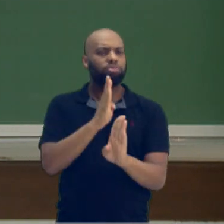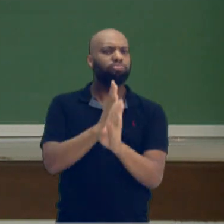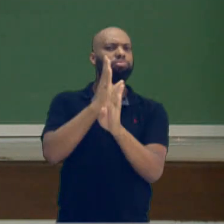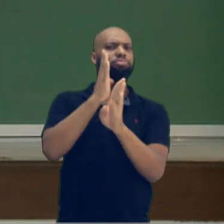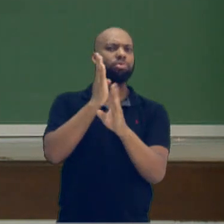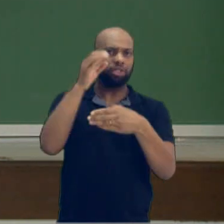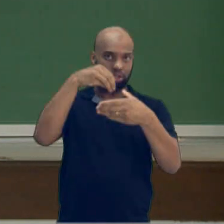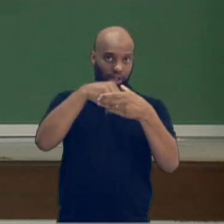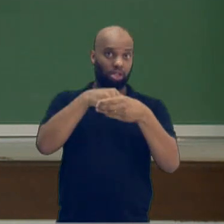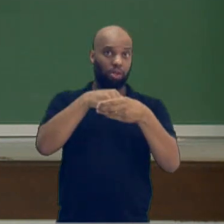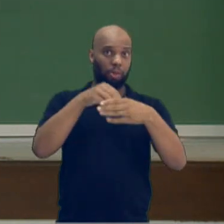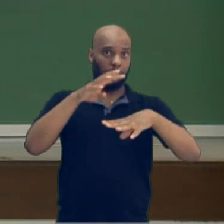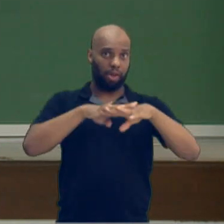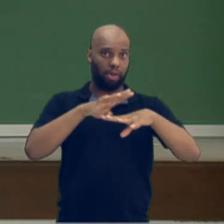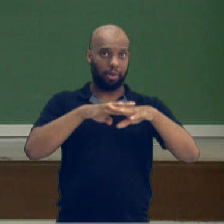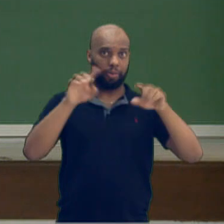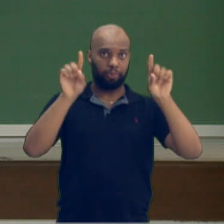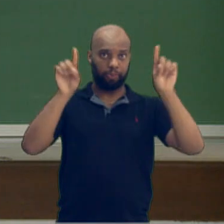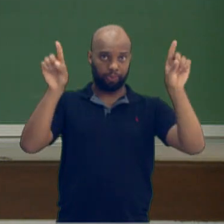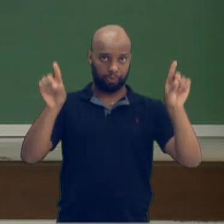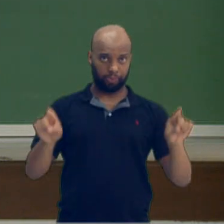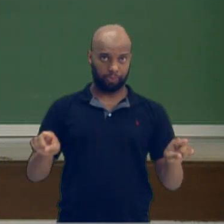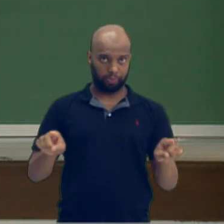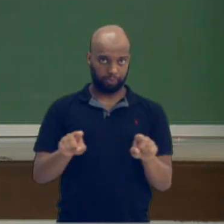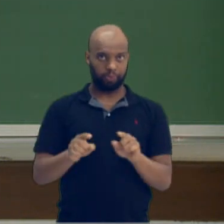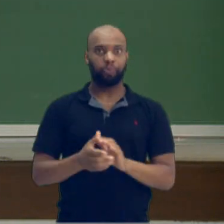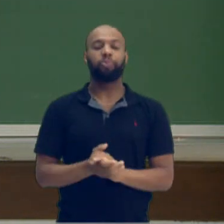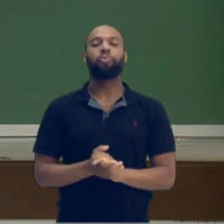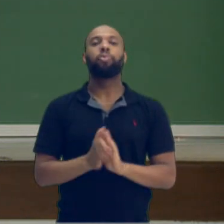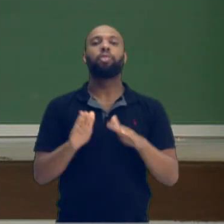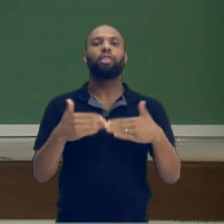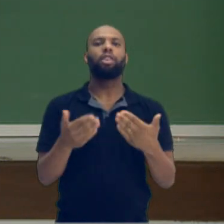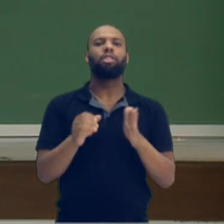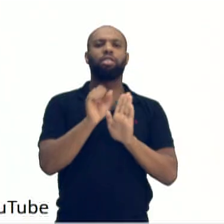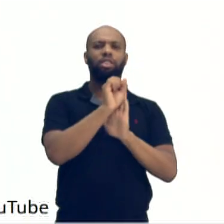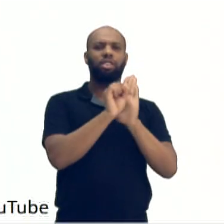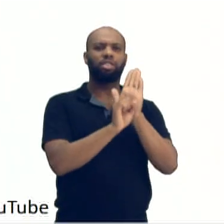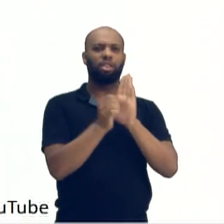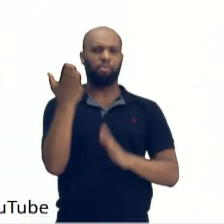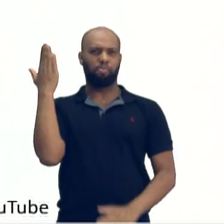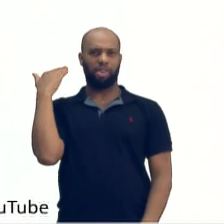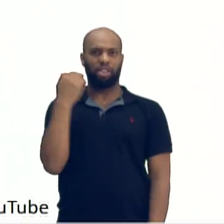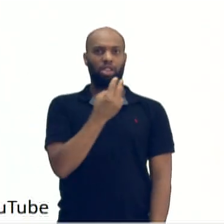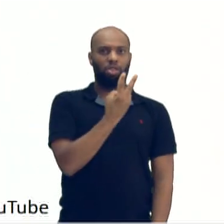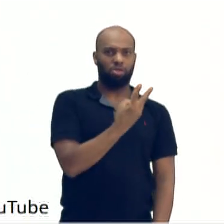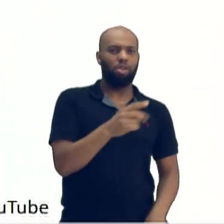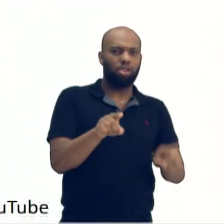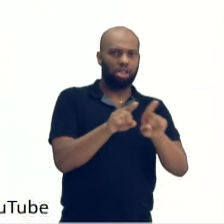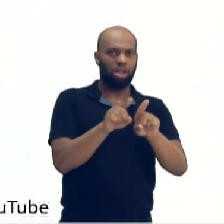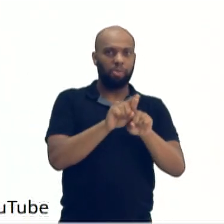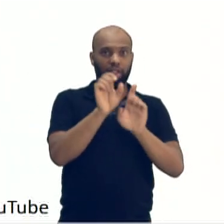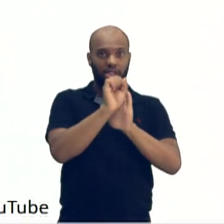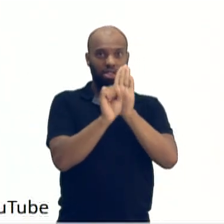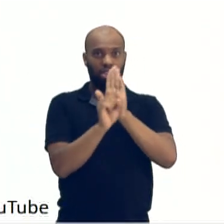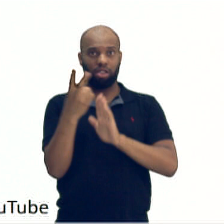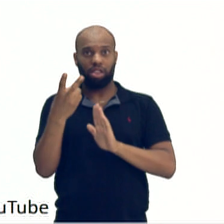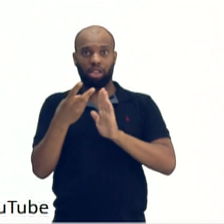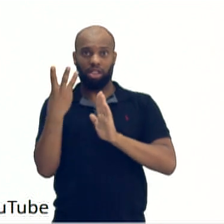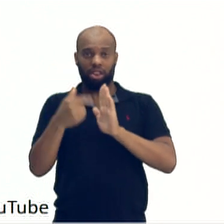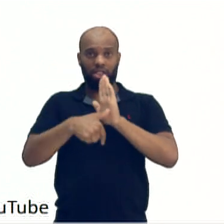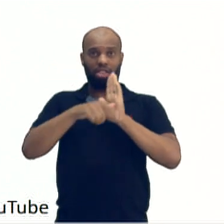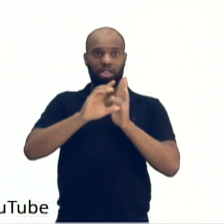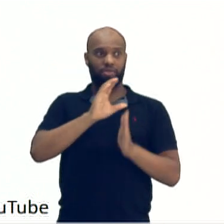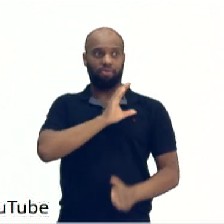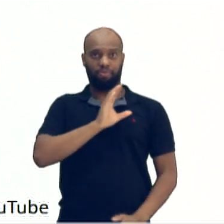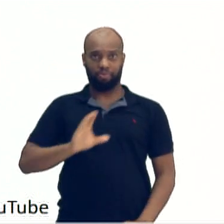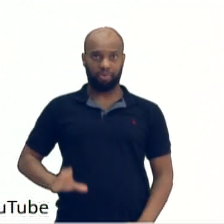matemática? Bom, vamos lá. Lá no século 2 e 3 a.C., você já tem relatos